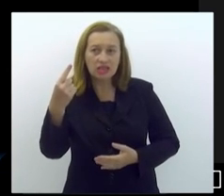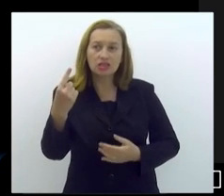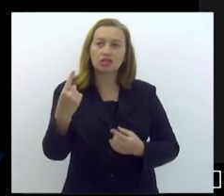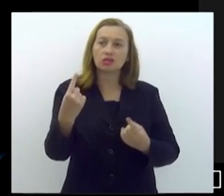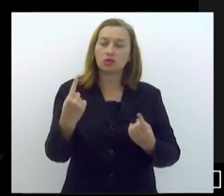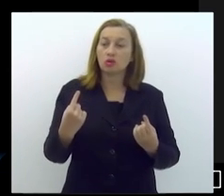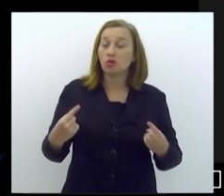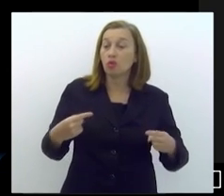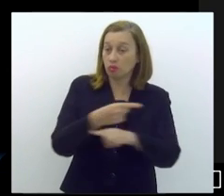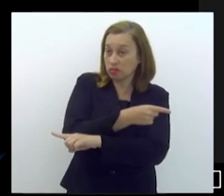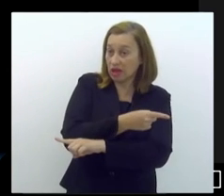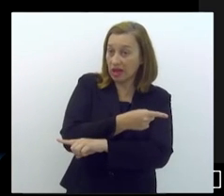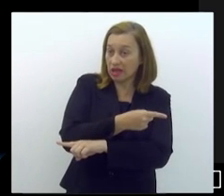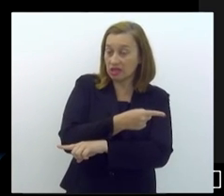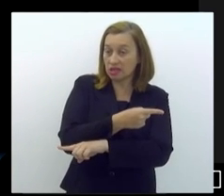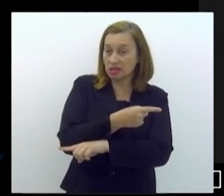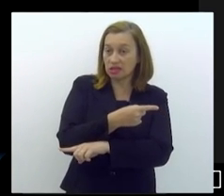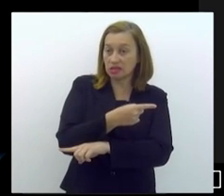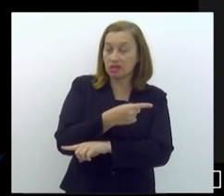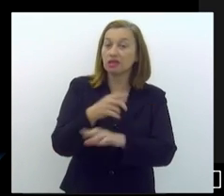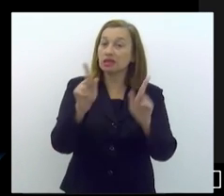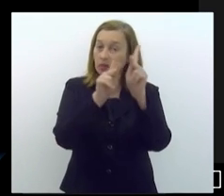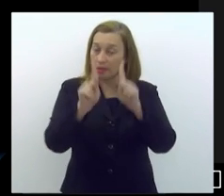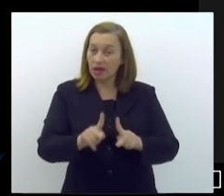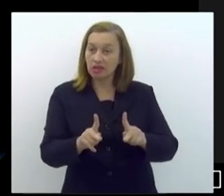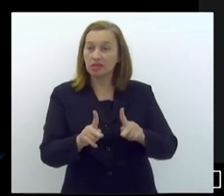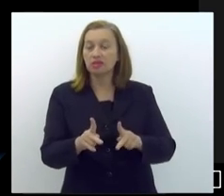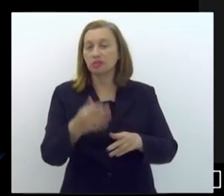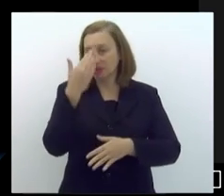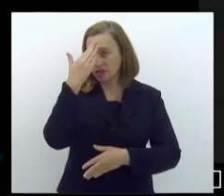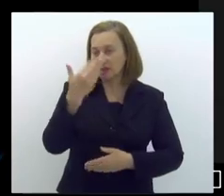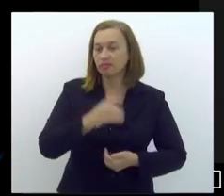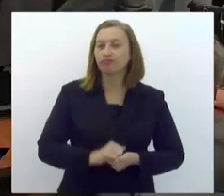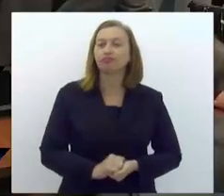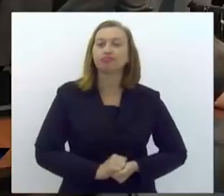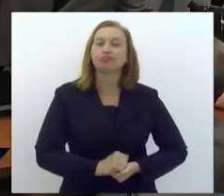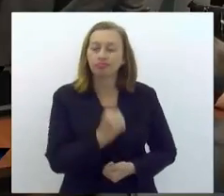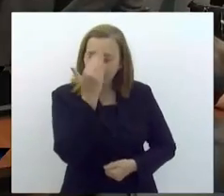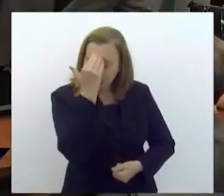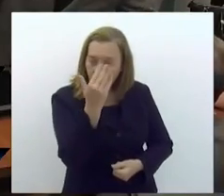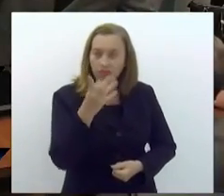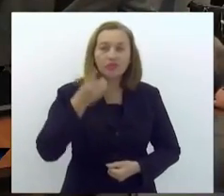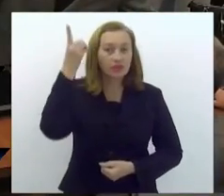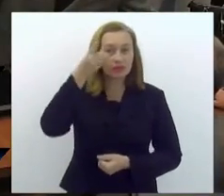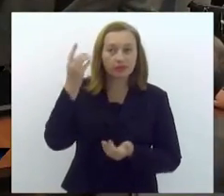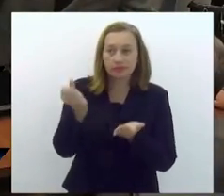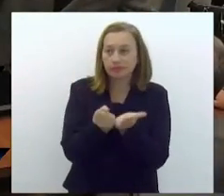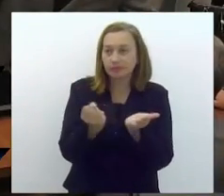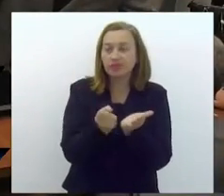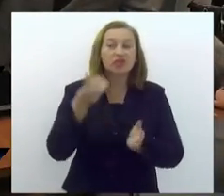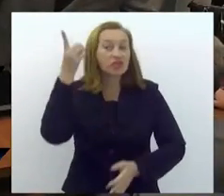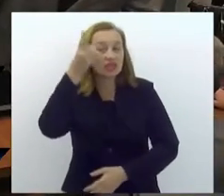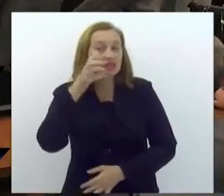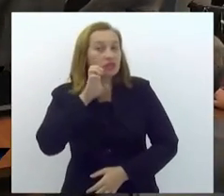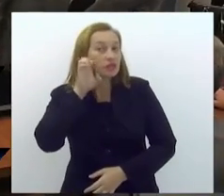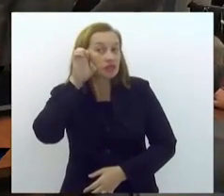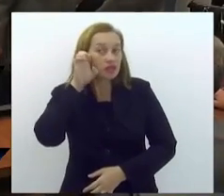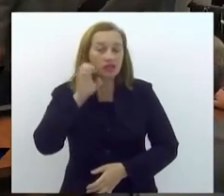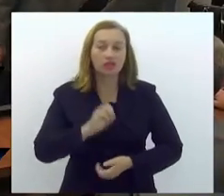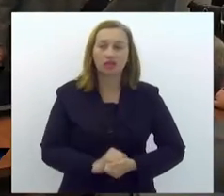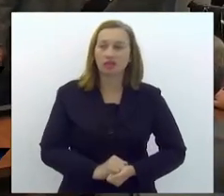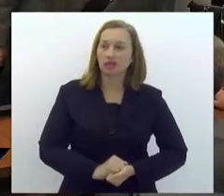e com o pai obrigado Obrigado Deputado Samuel deputada Érica